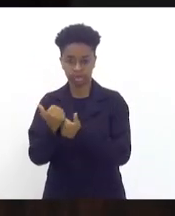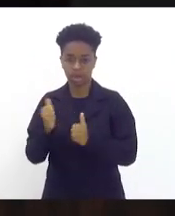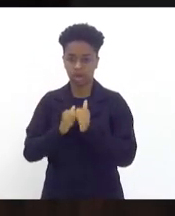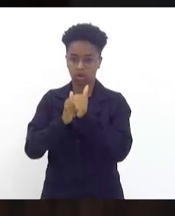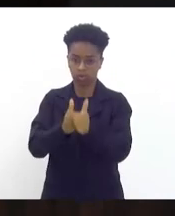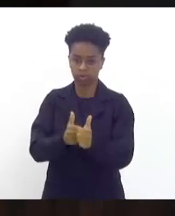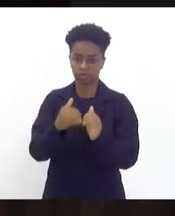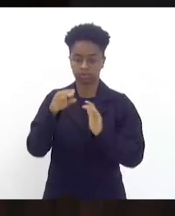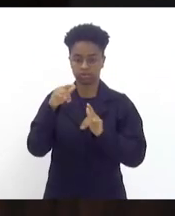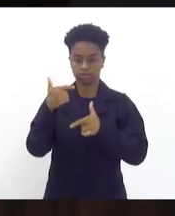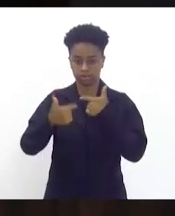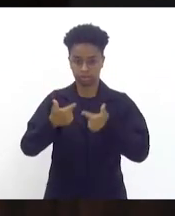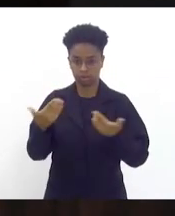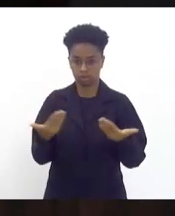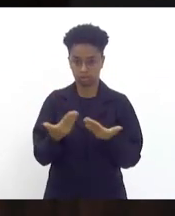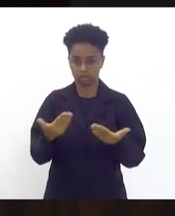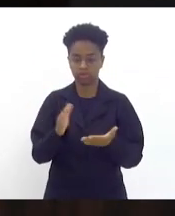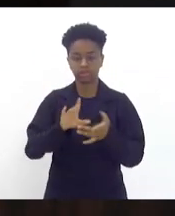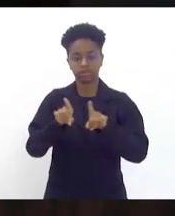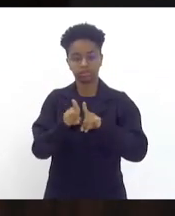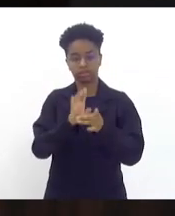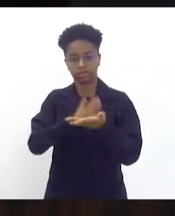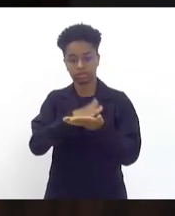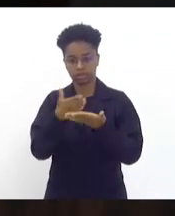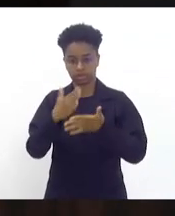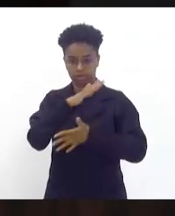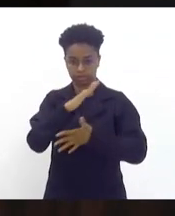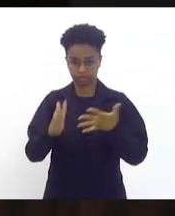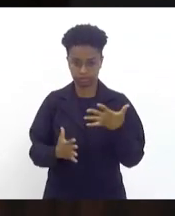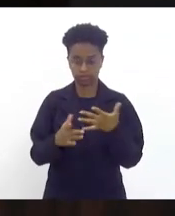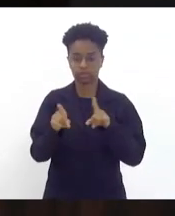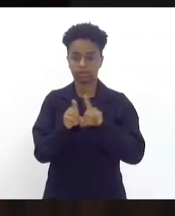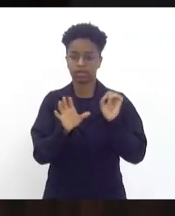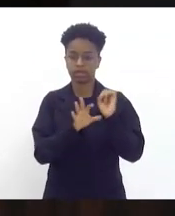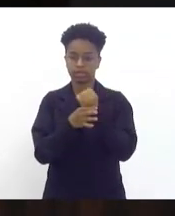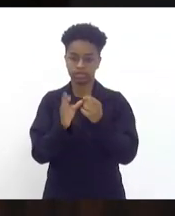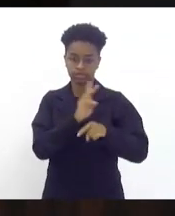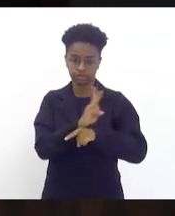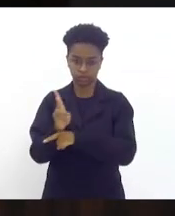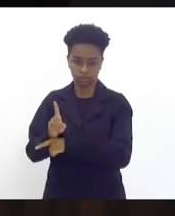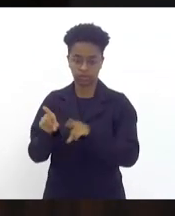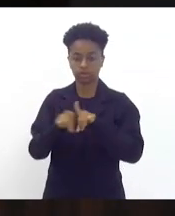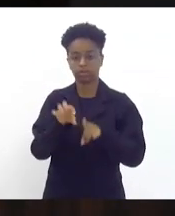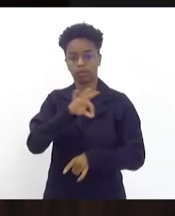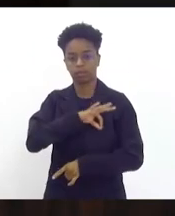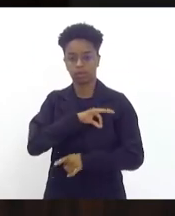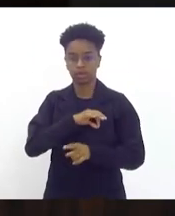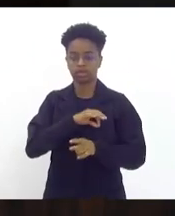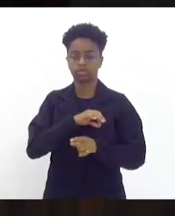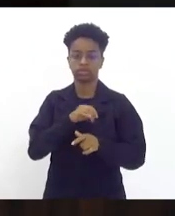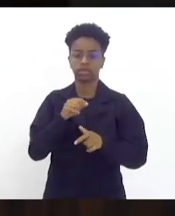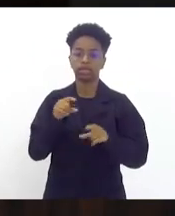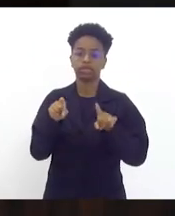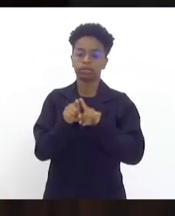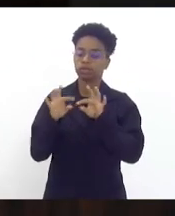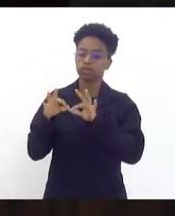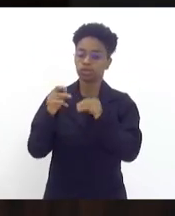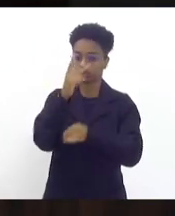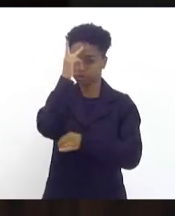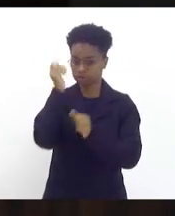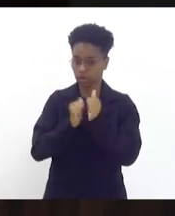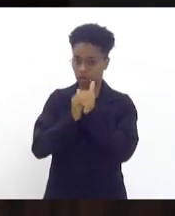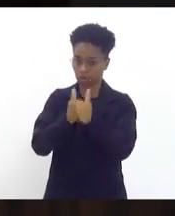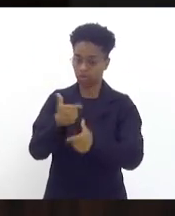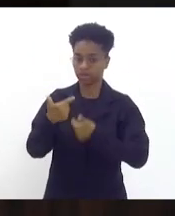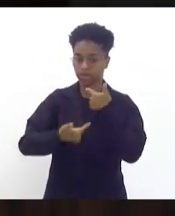trabalhos Ah o intérprete de Libras a segurança futura polícia Legislativa e a todos aqueles que acompanham